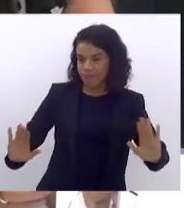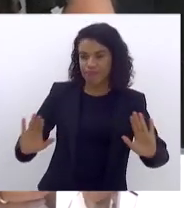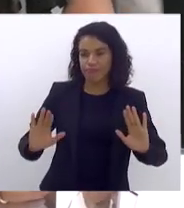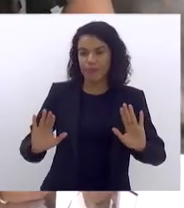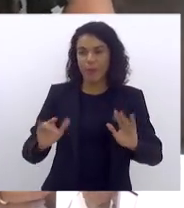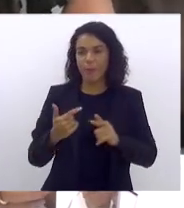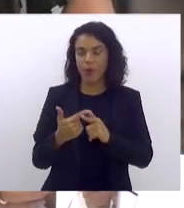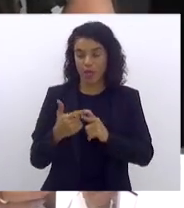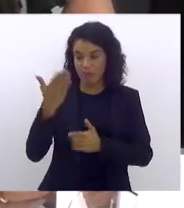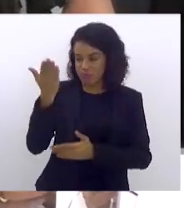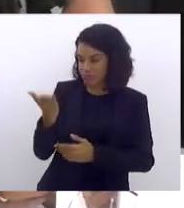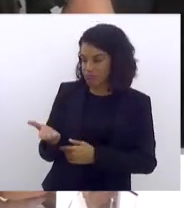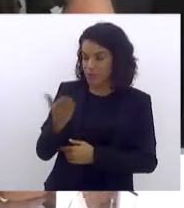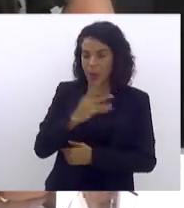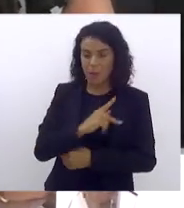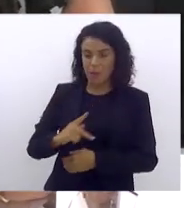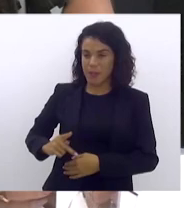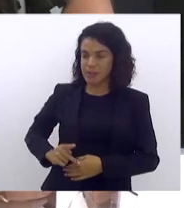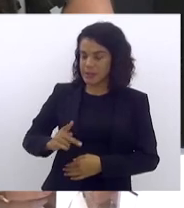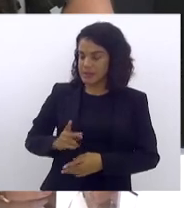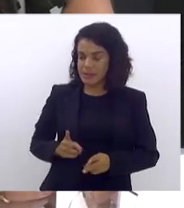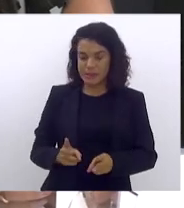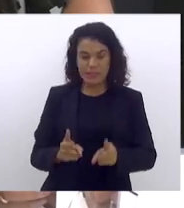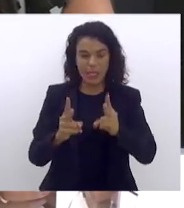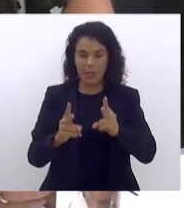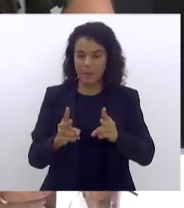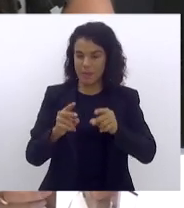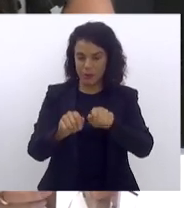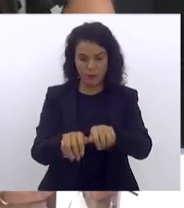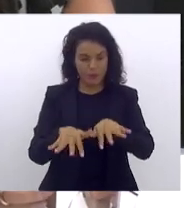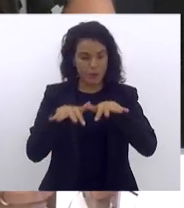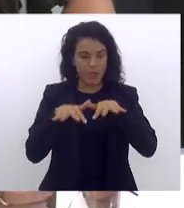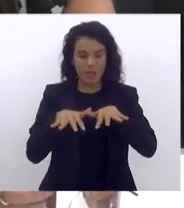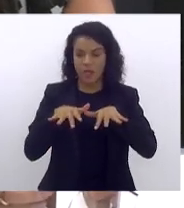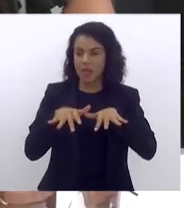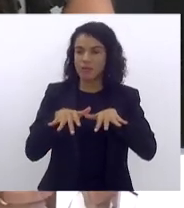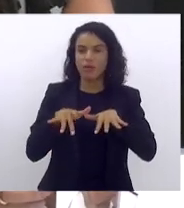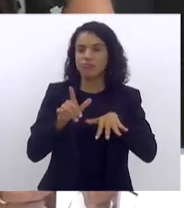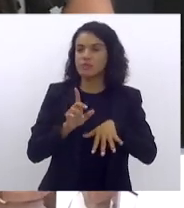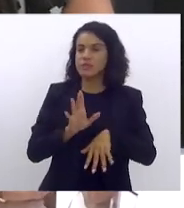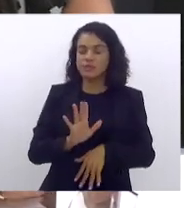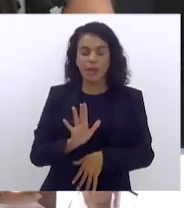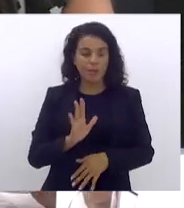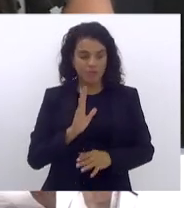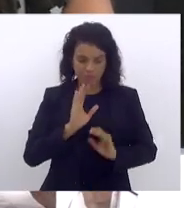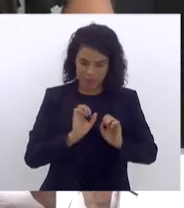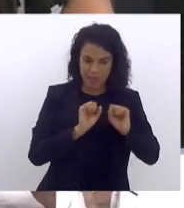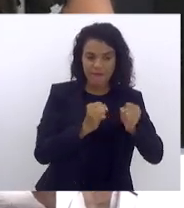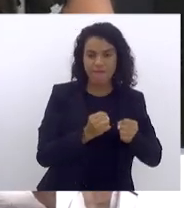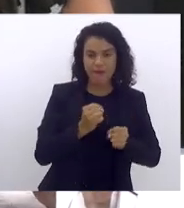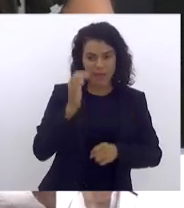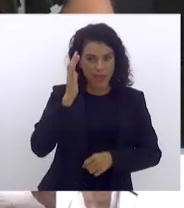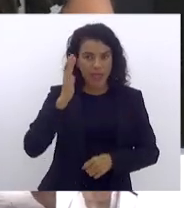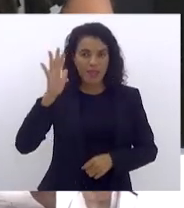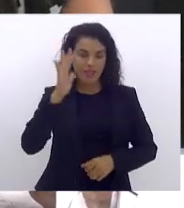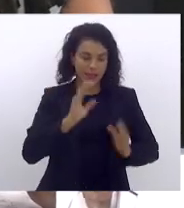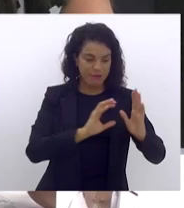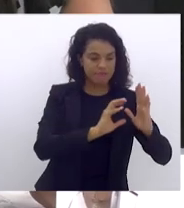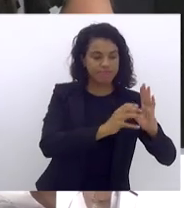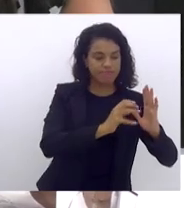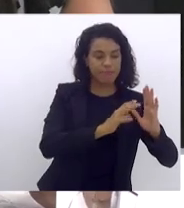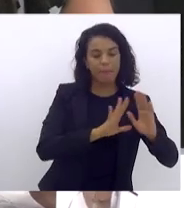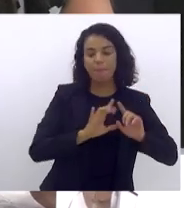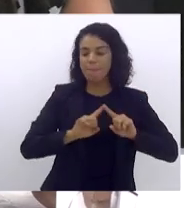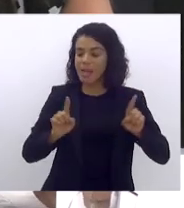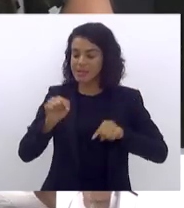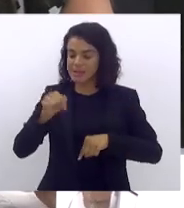sendo feito por Vossa Excelência, que, notoriamente, no plenário, se coloca como num campo ideológico, mas aqui abre o